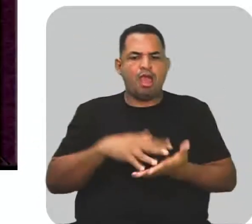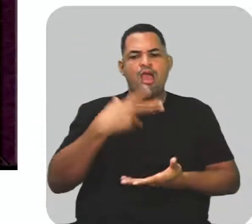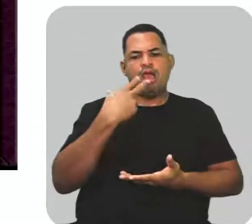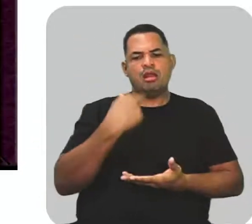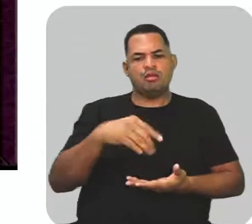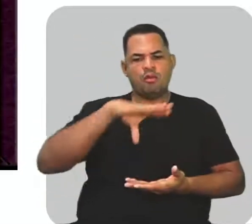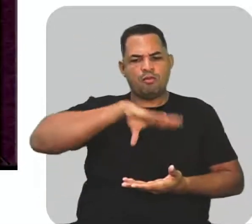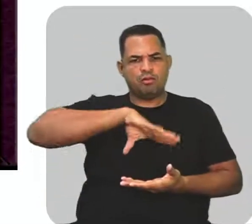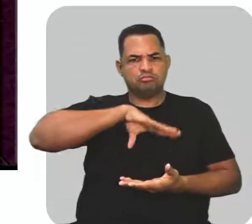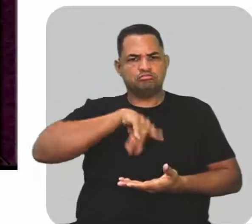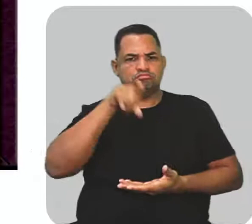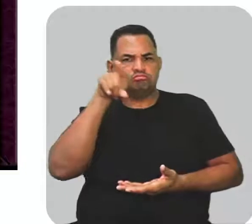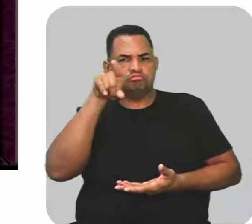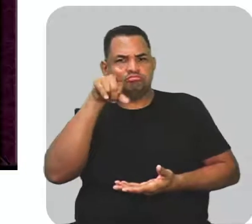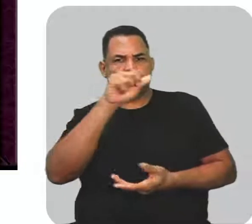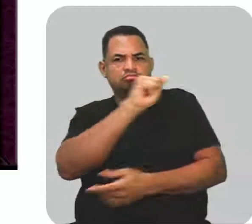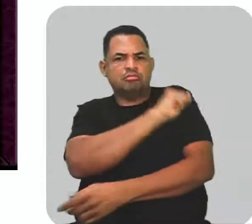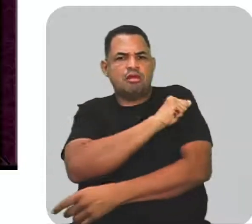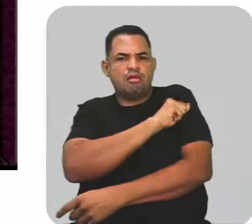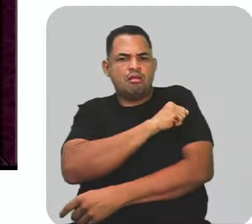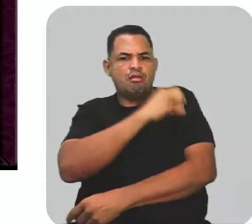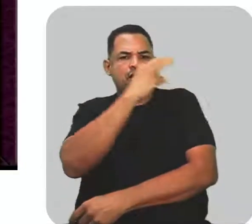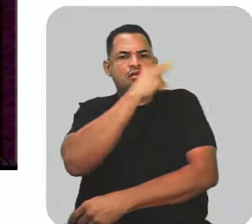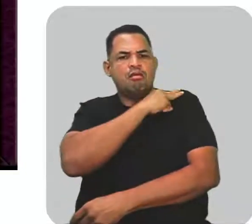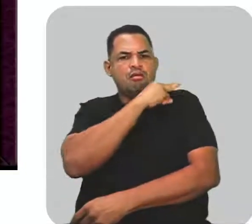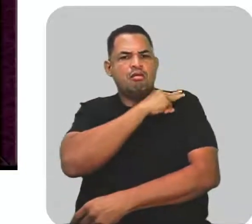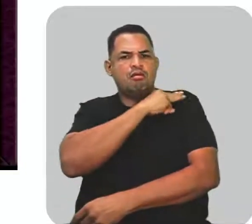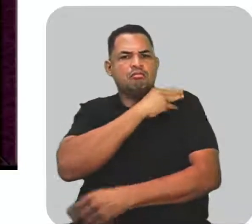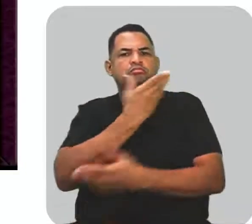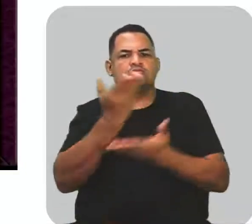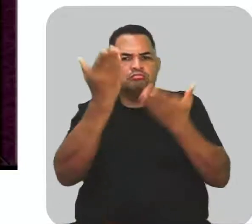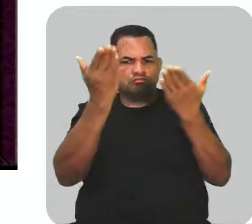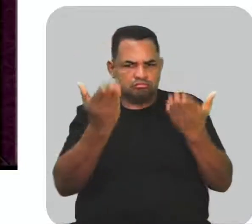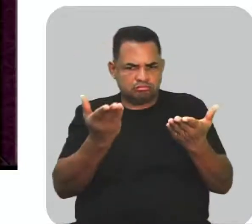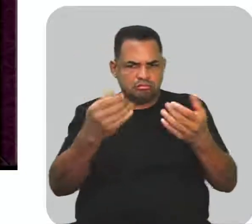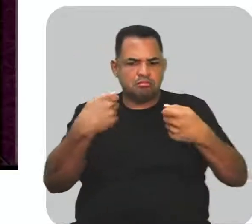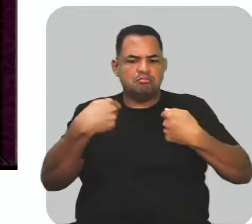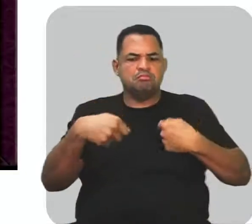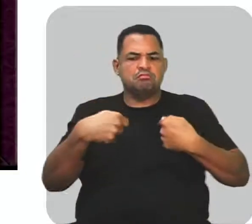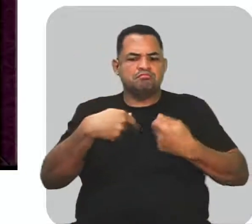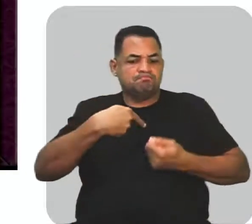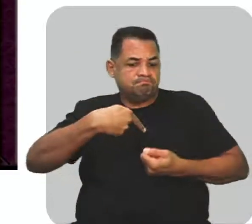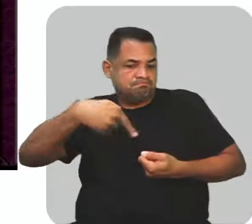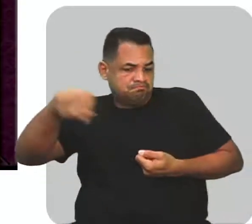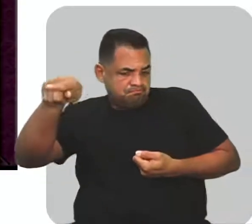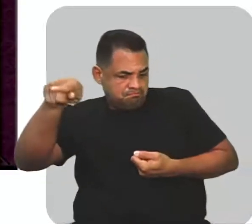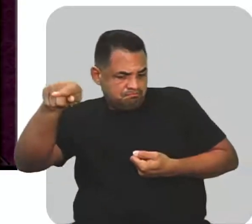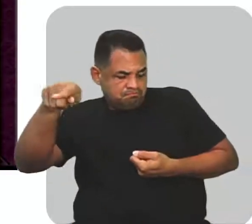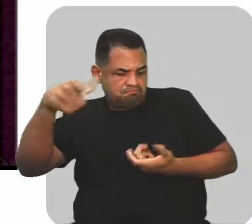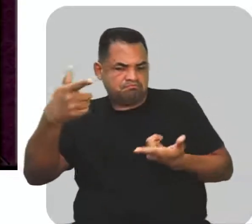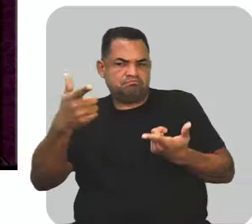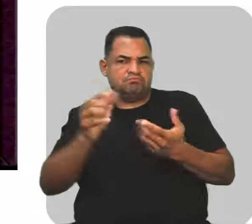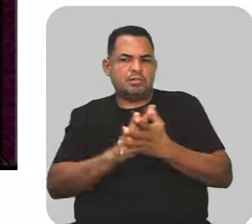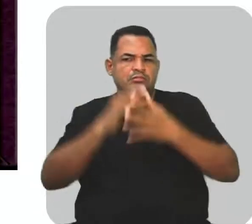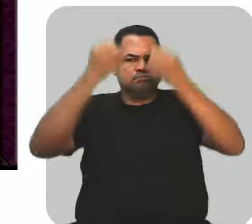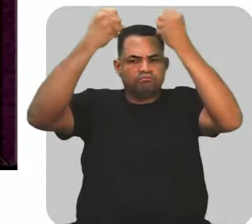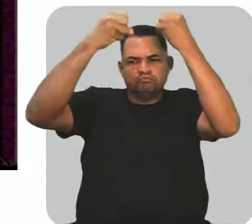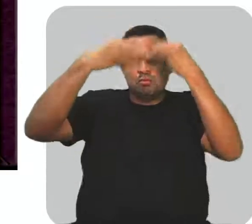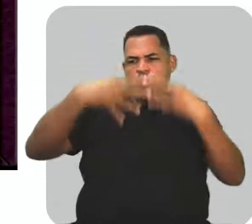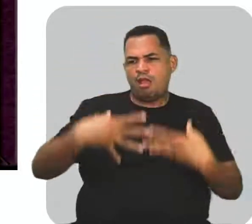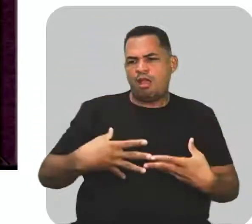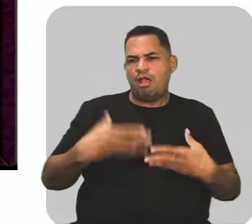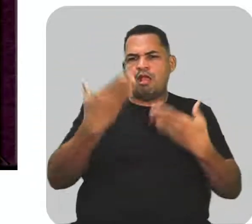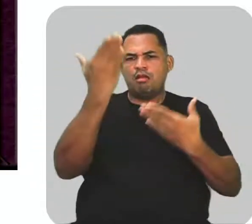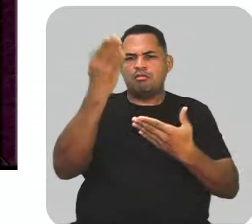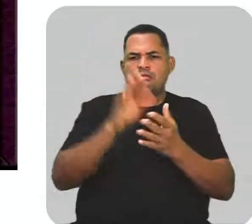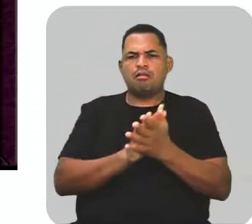portuguesa, você aluno aí, terceirão, né? Deve sair desse terceiro ano ciente, já ir explicando, né, para quem